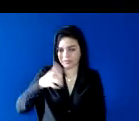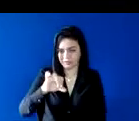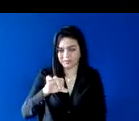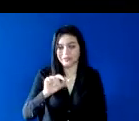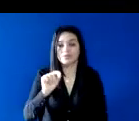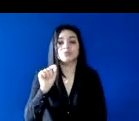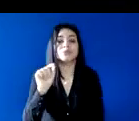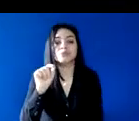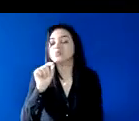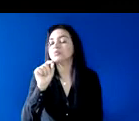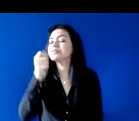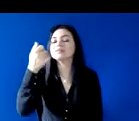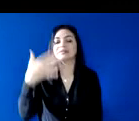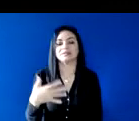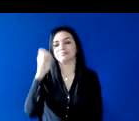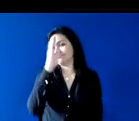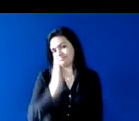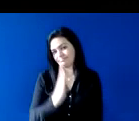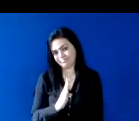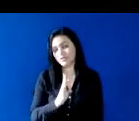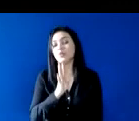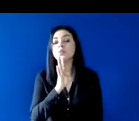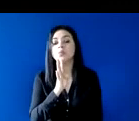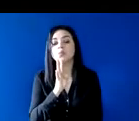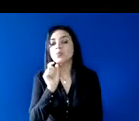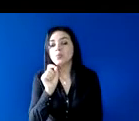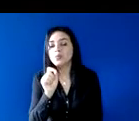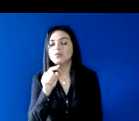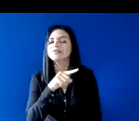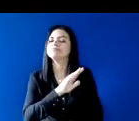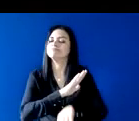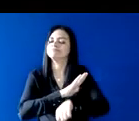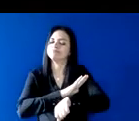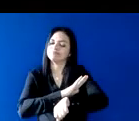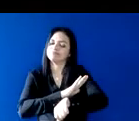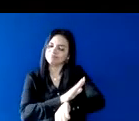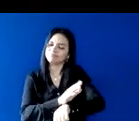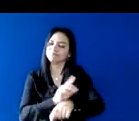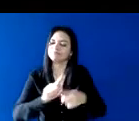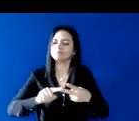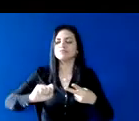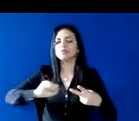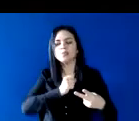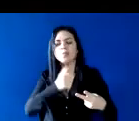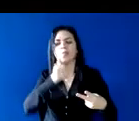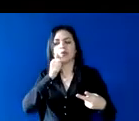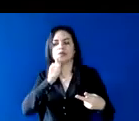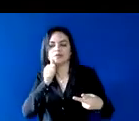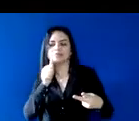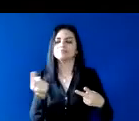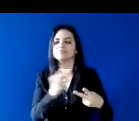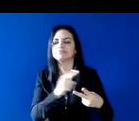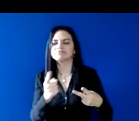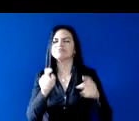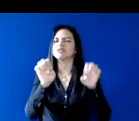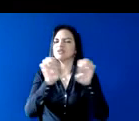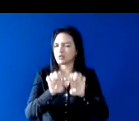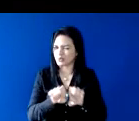que isso implica no Brasil? Reconhecer tanto o racismo quanto o sexismo como determinantes estruturais